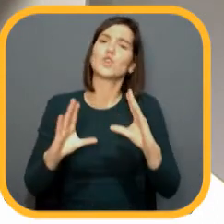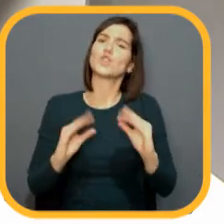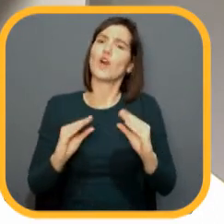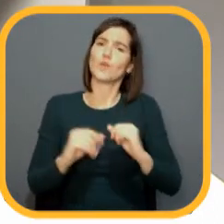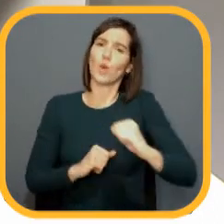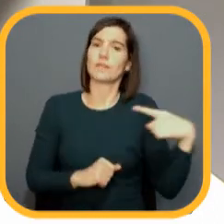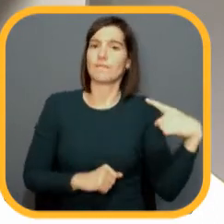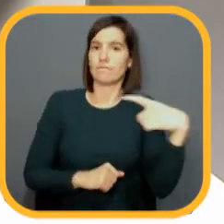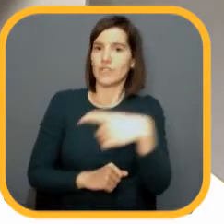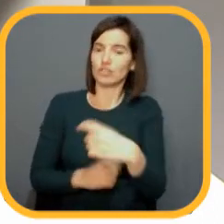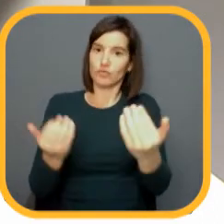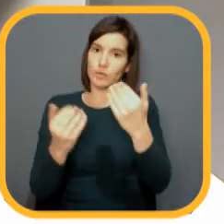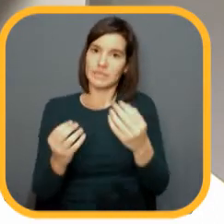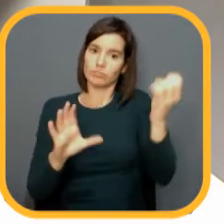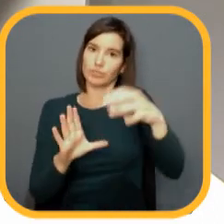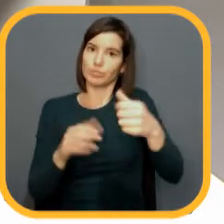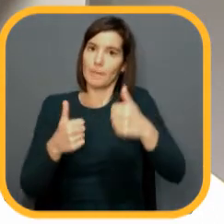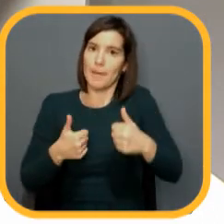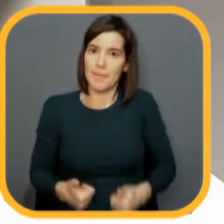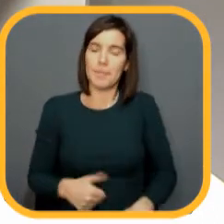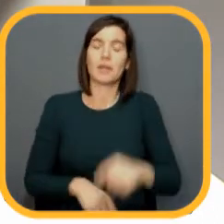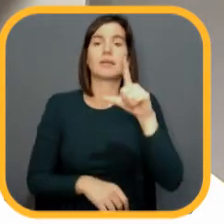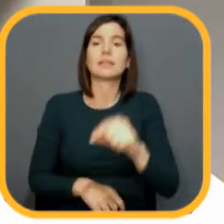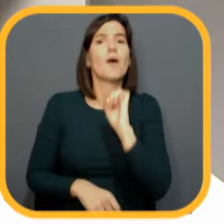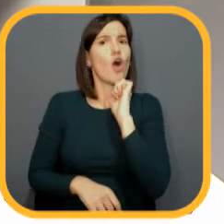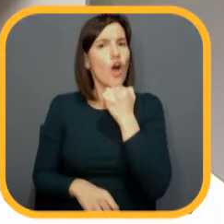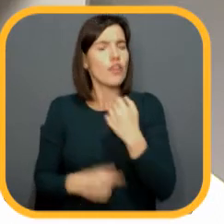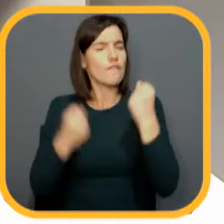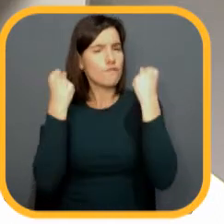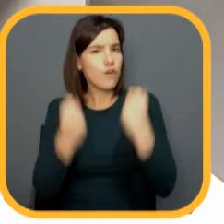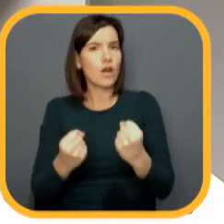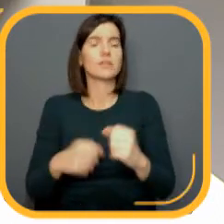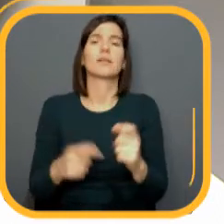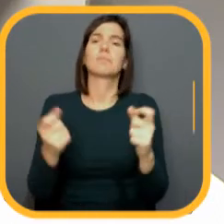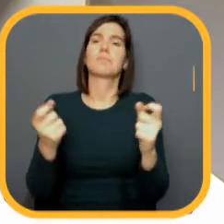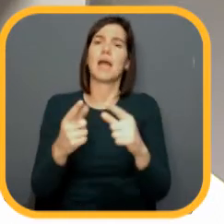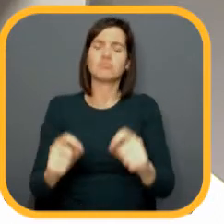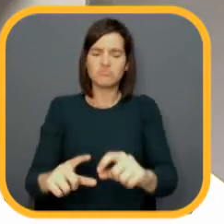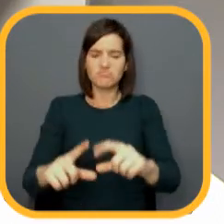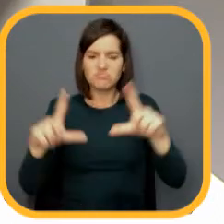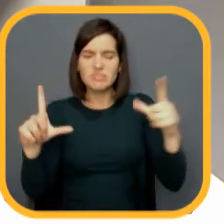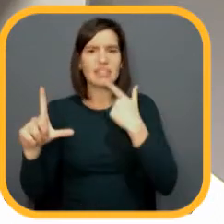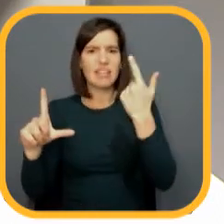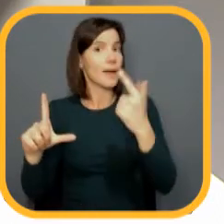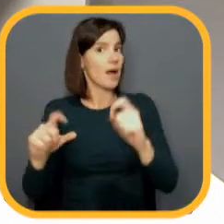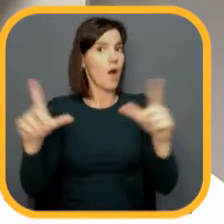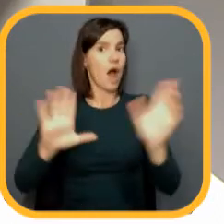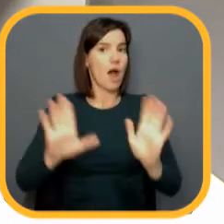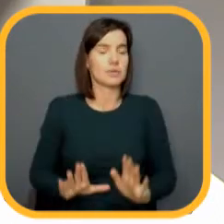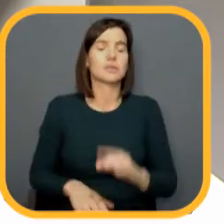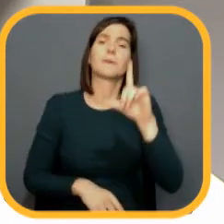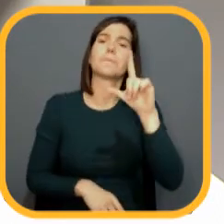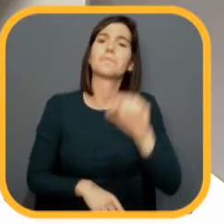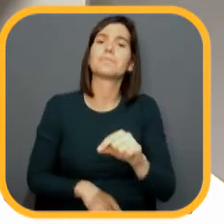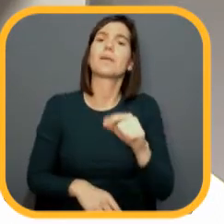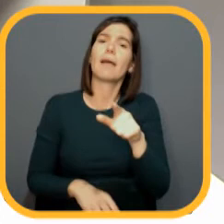o uso de um software antivírus devidamente atualizado, assim como o uso de senhas fortes, não abrir e-mails de remetentes